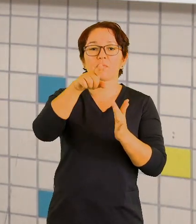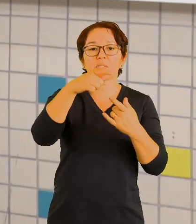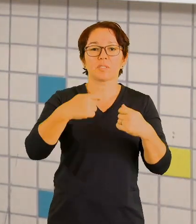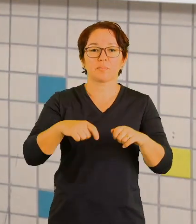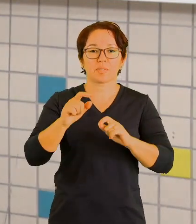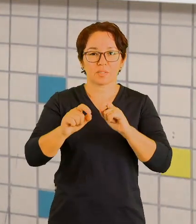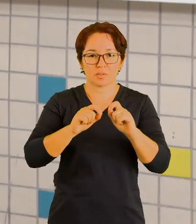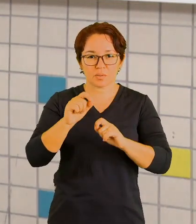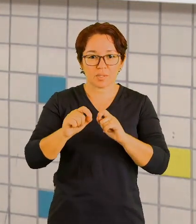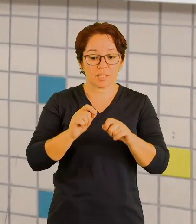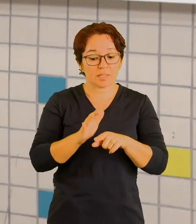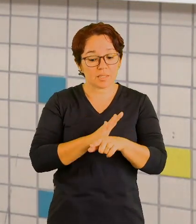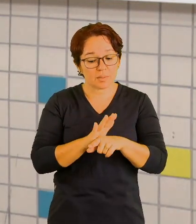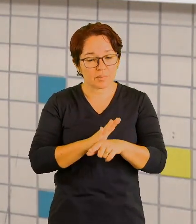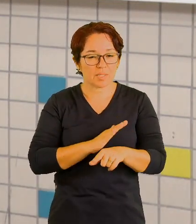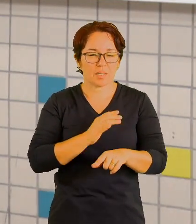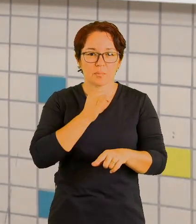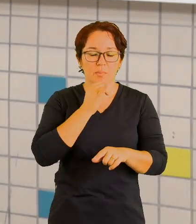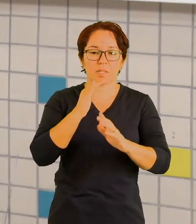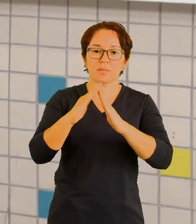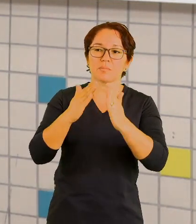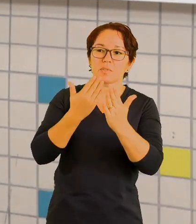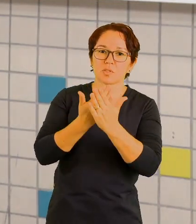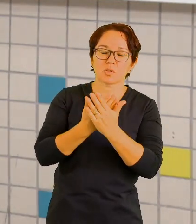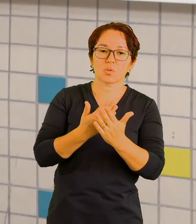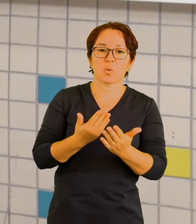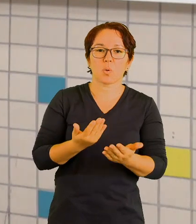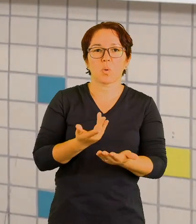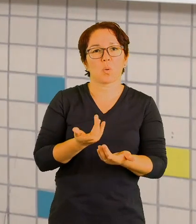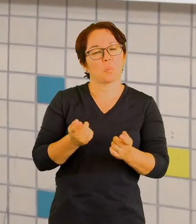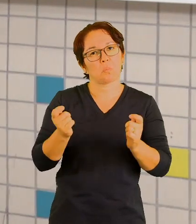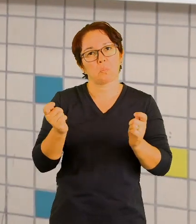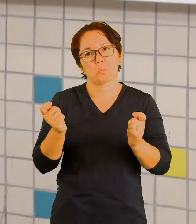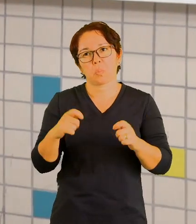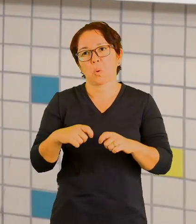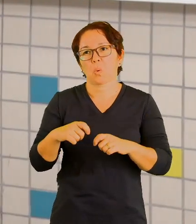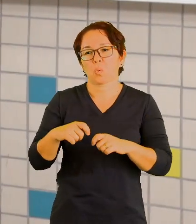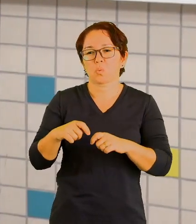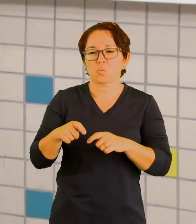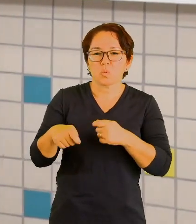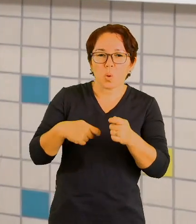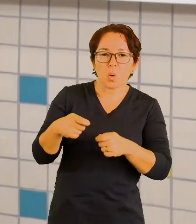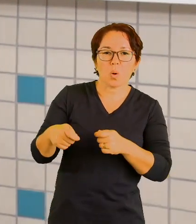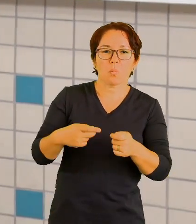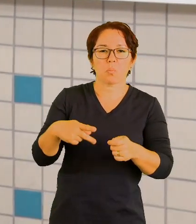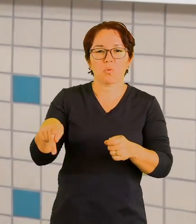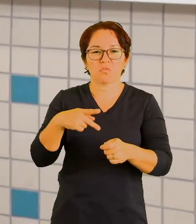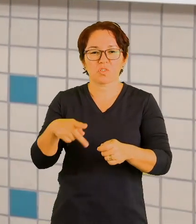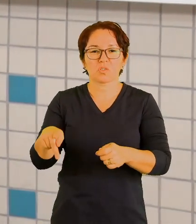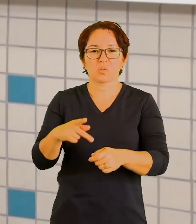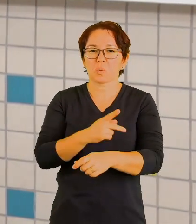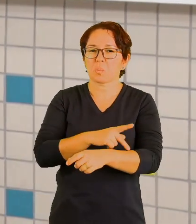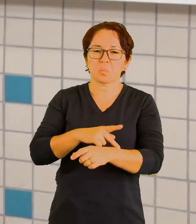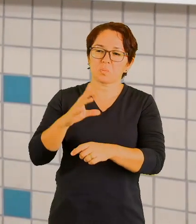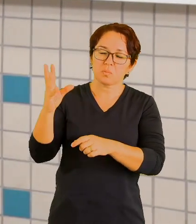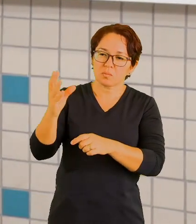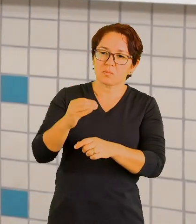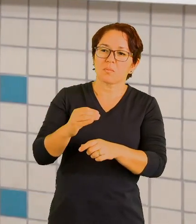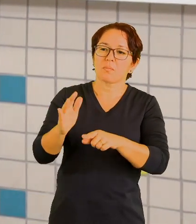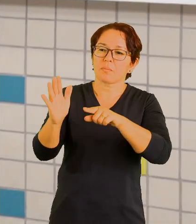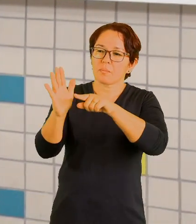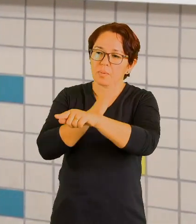contato com algum responsável da sua escola, seja coordenador ou um professor, para que você tenha acesso à leitura